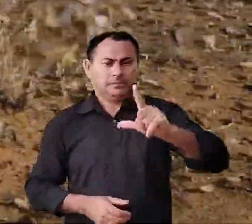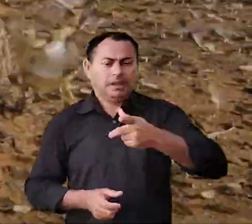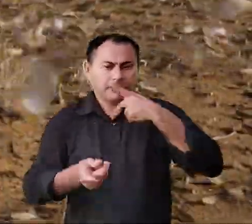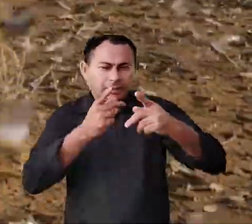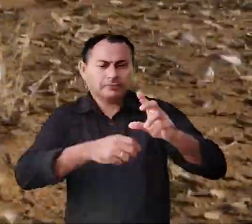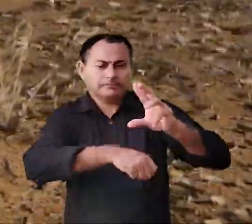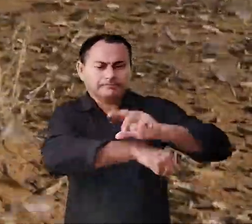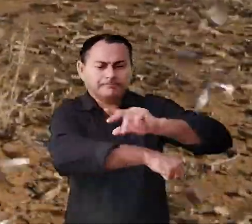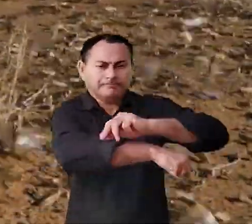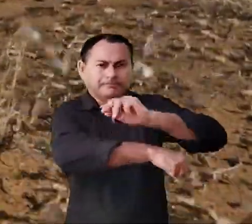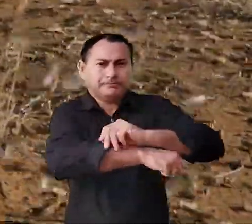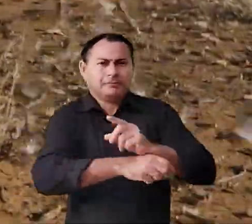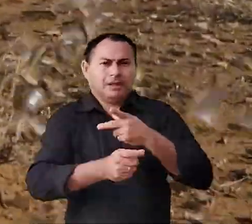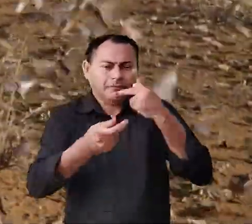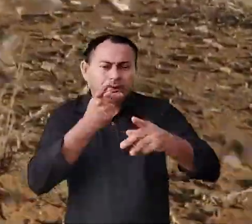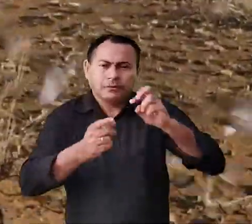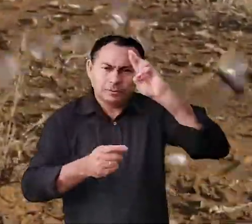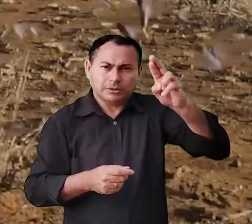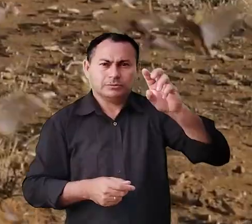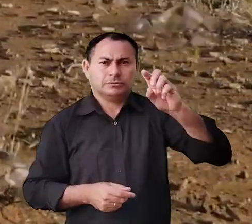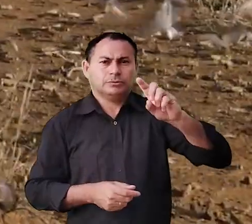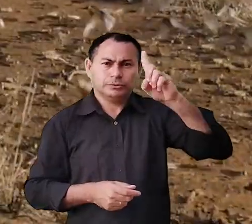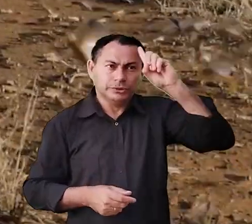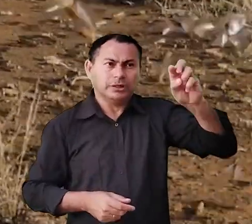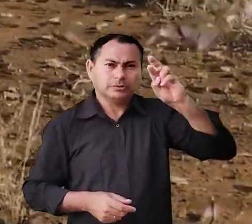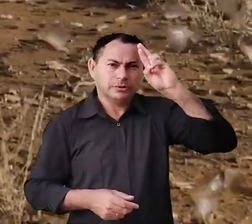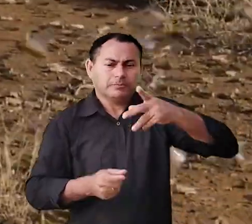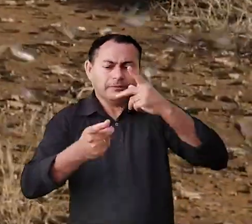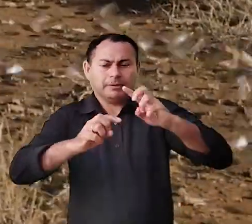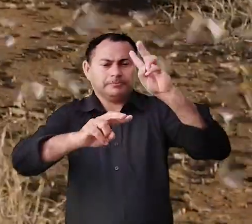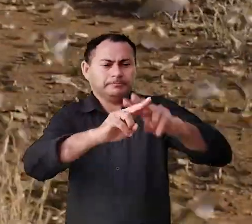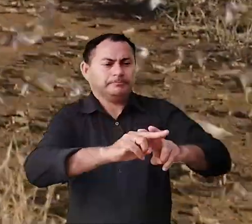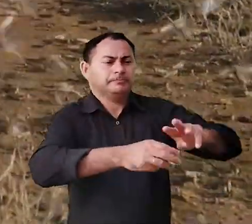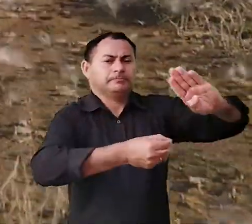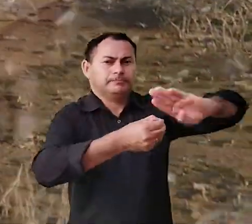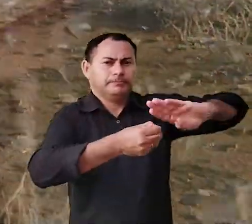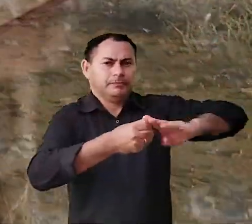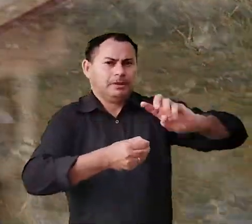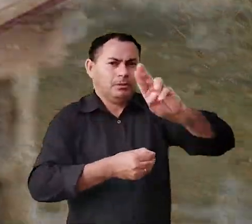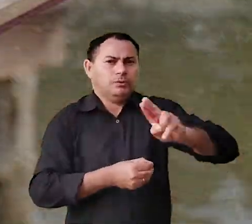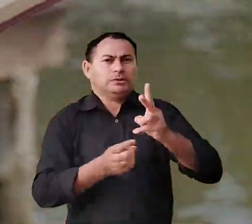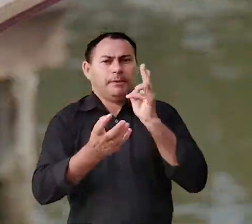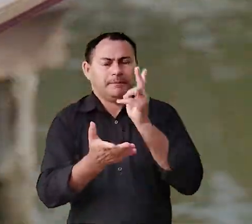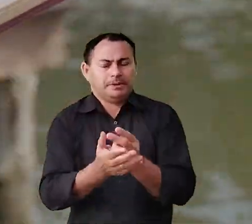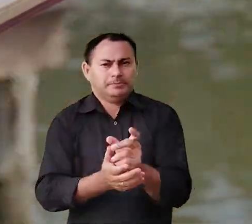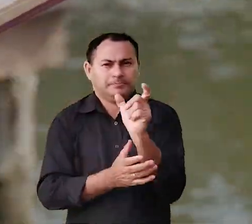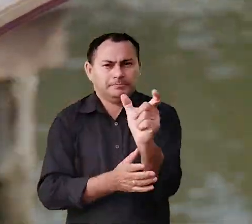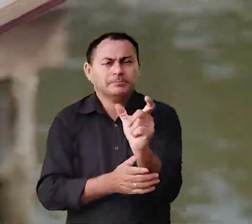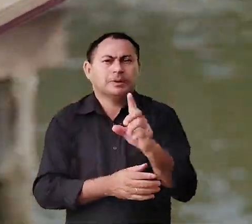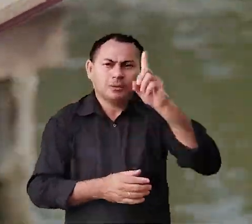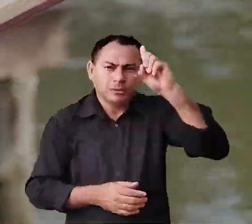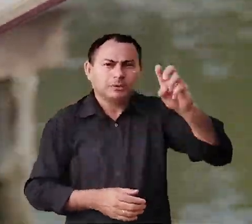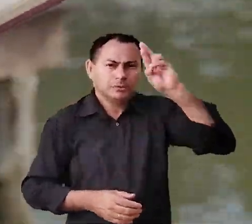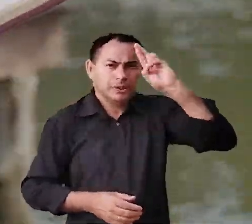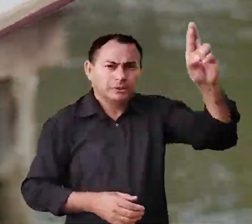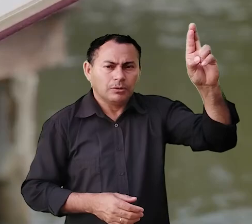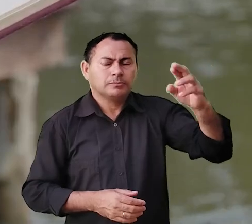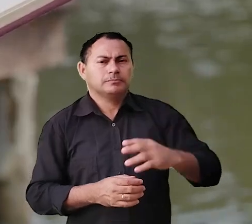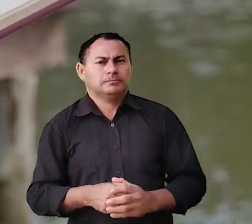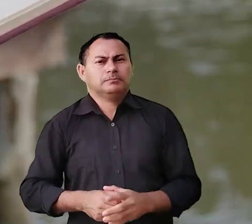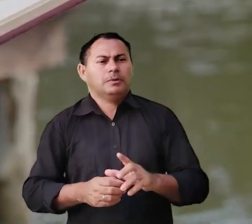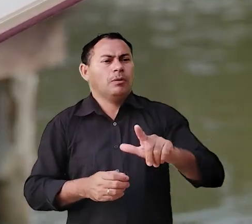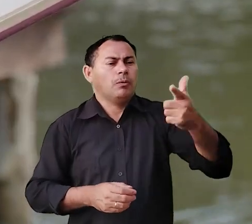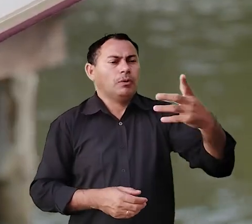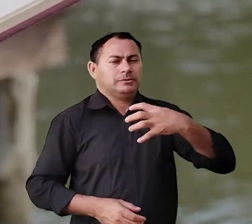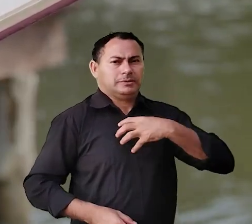Joel fala da praga dos gafanhotos e refere-se ao dia do Senhor e depois fala do cativeiro babilônico e usa a mesma expressão, o dia do